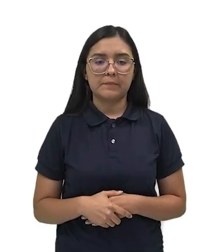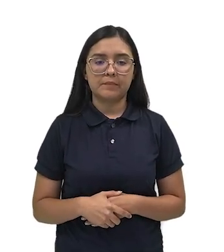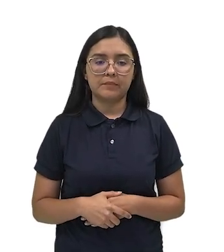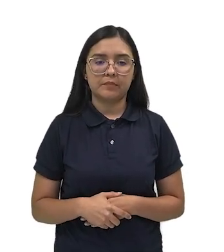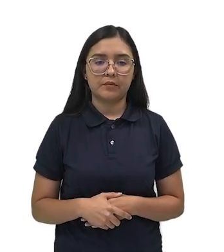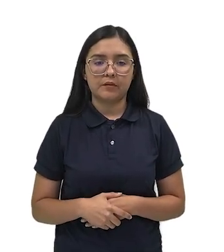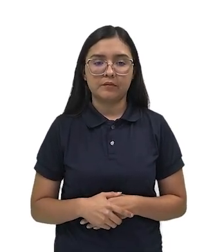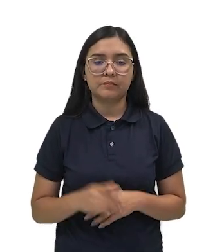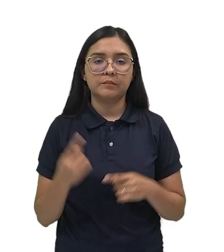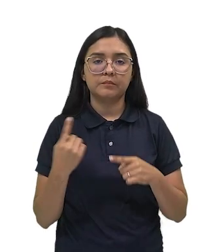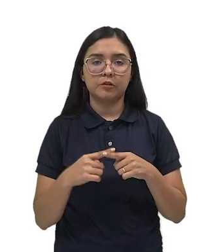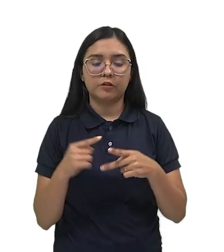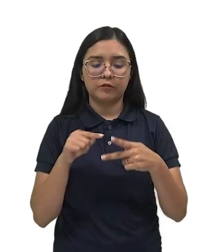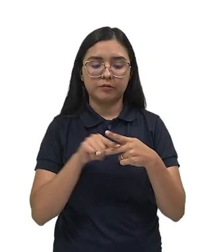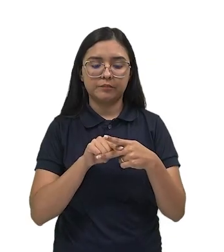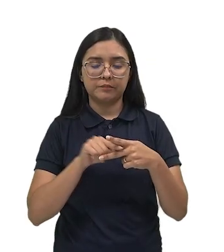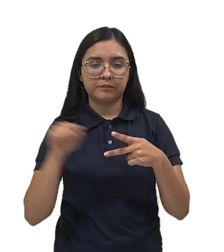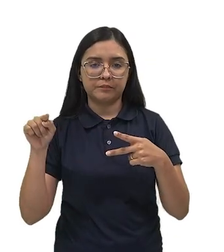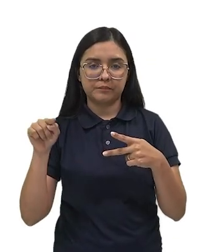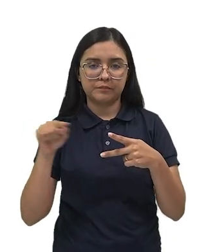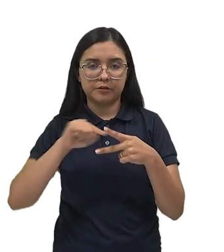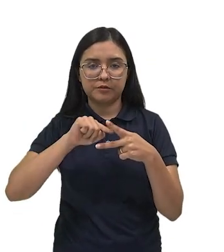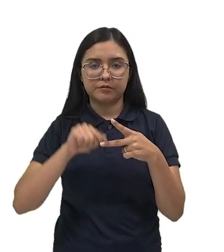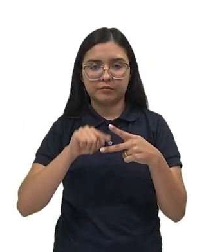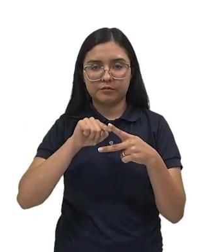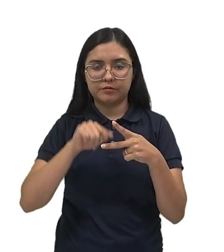37,5. Por quê? Porque eles foram cortados por uma